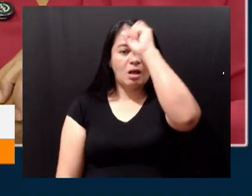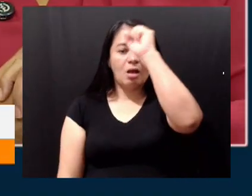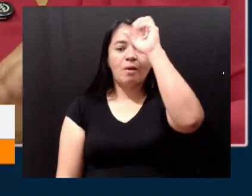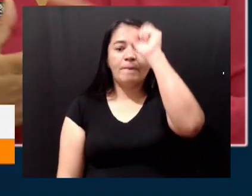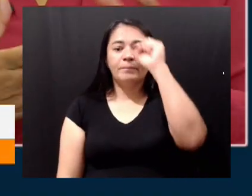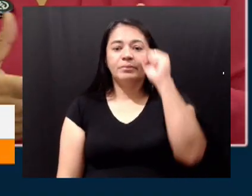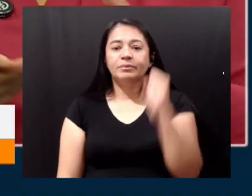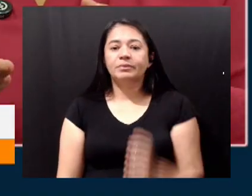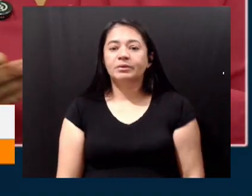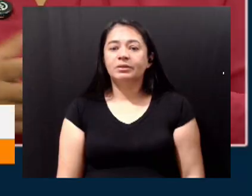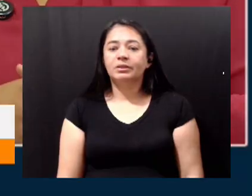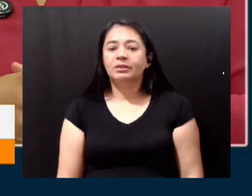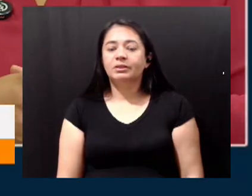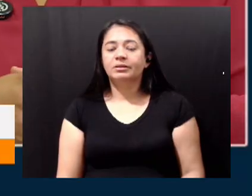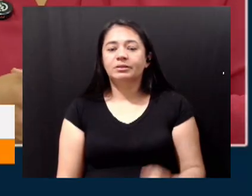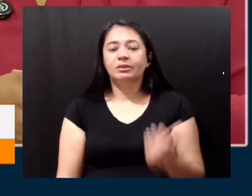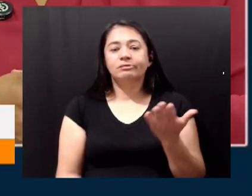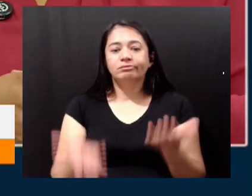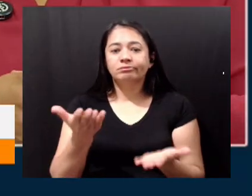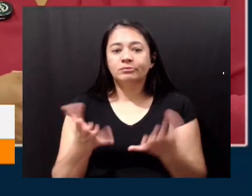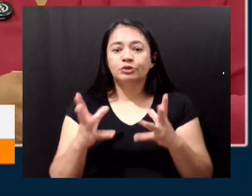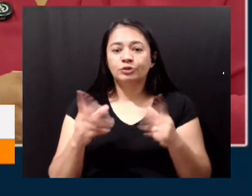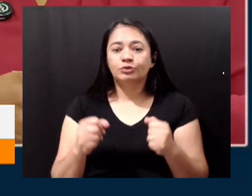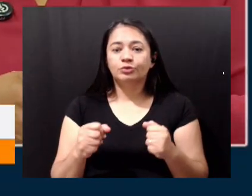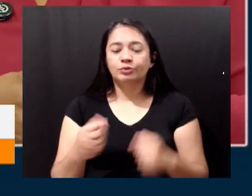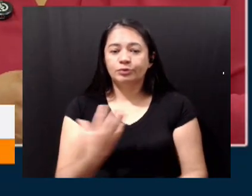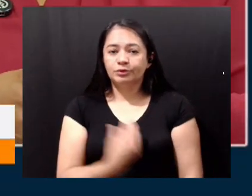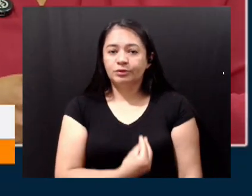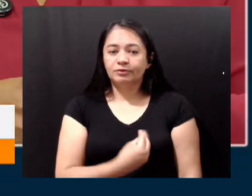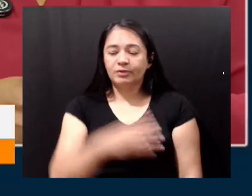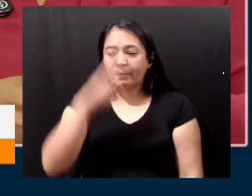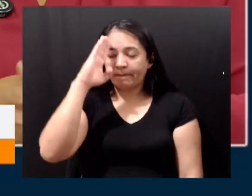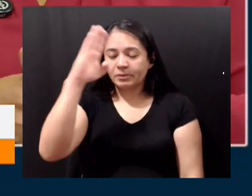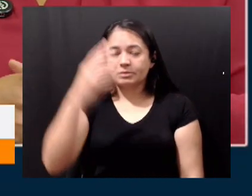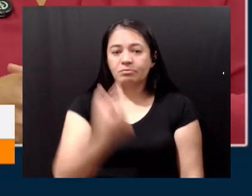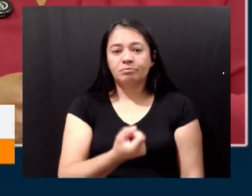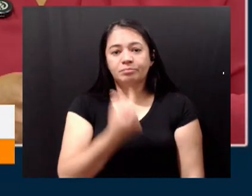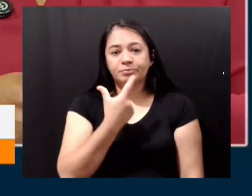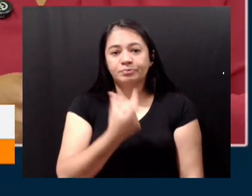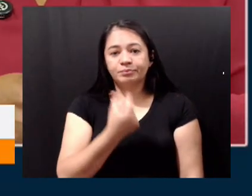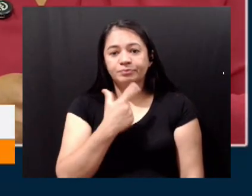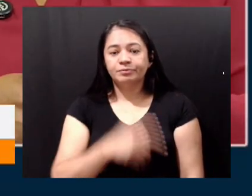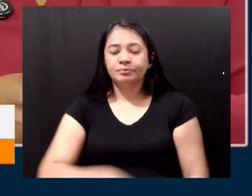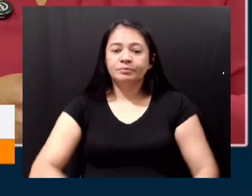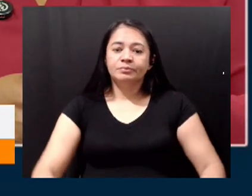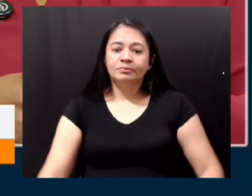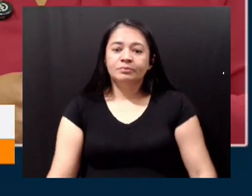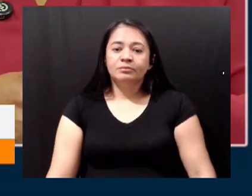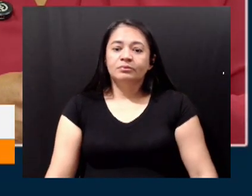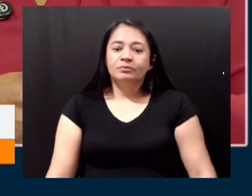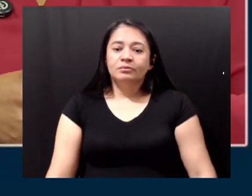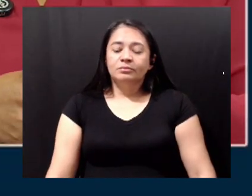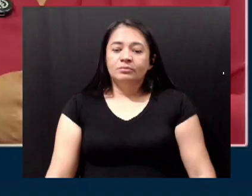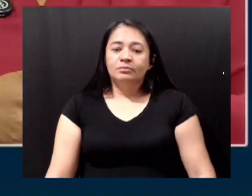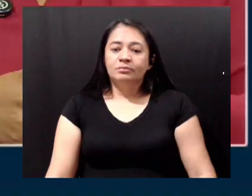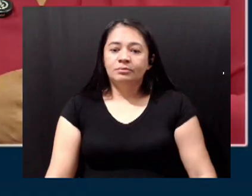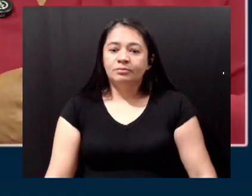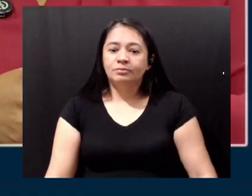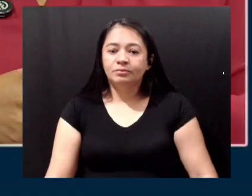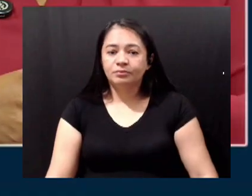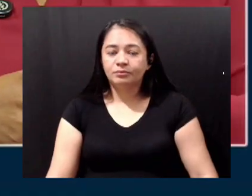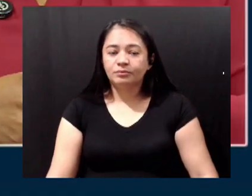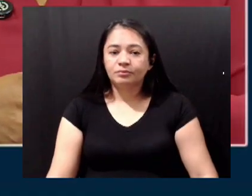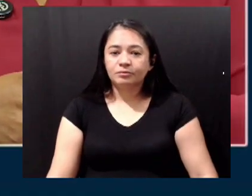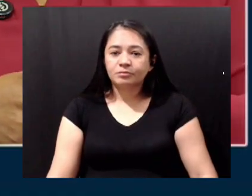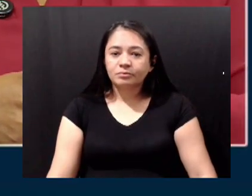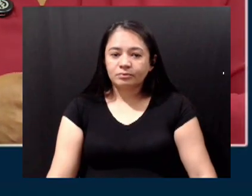tudo nessa vida, inclusive aí o medicamento que a gente toma. Vamos lá, agora 9h01, mais uma pergunta, por favor. Pode colocar na